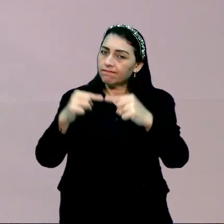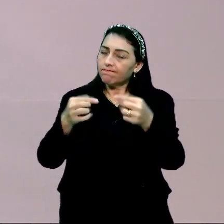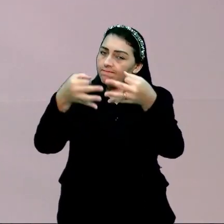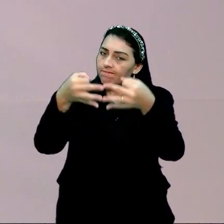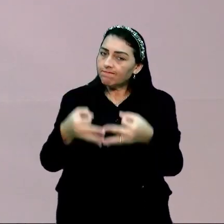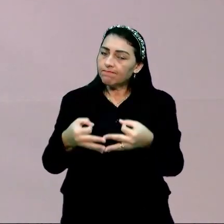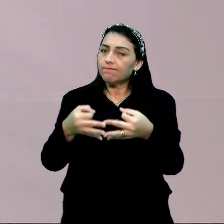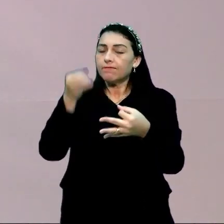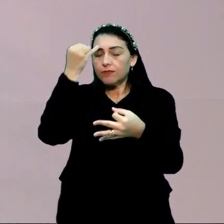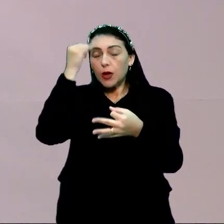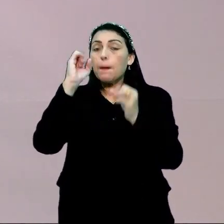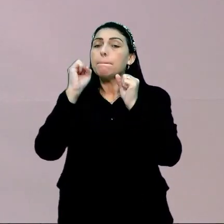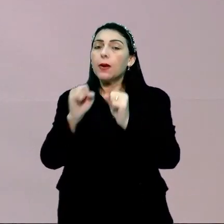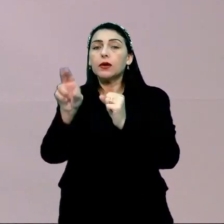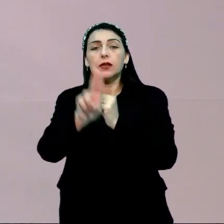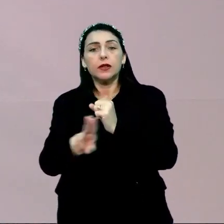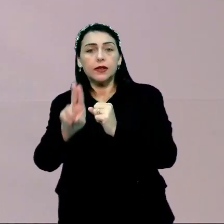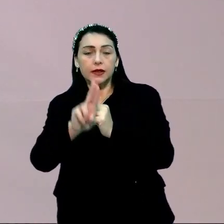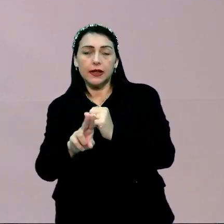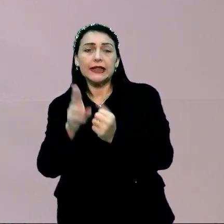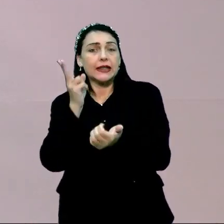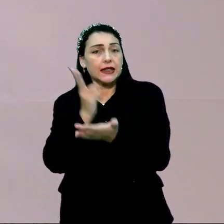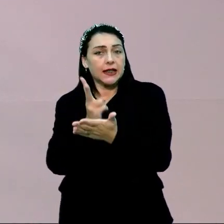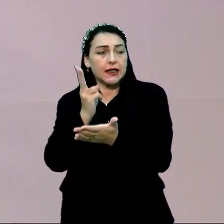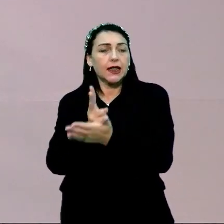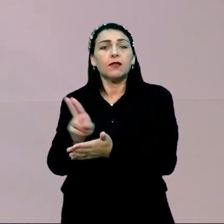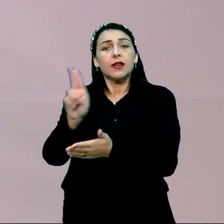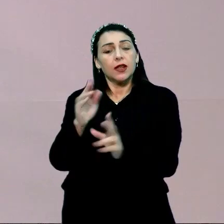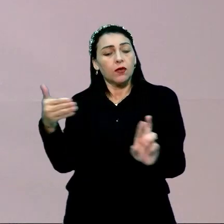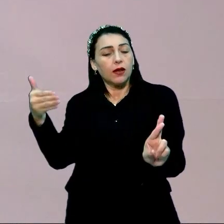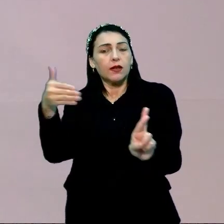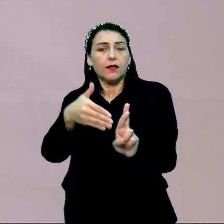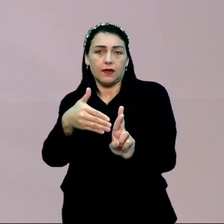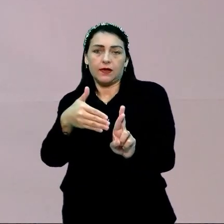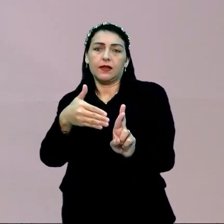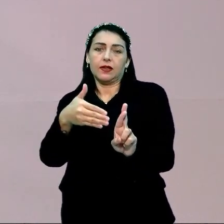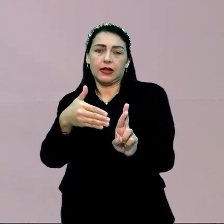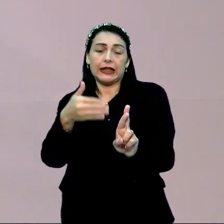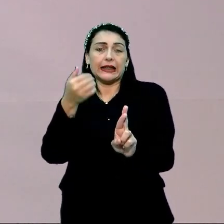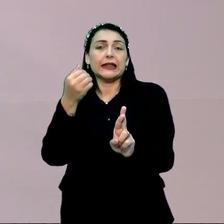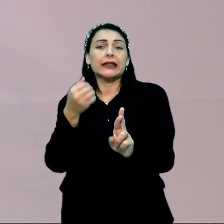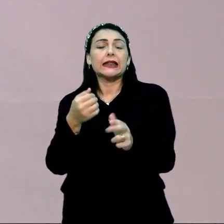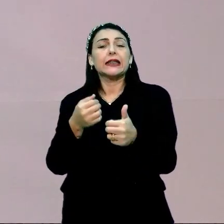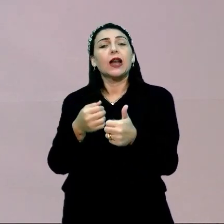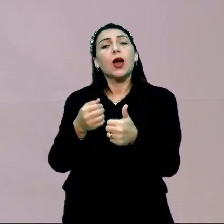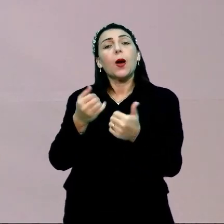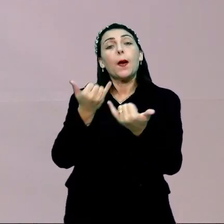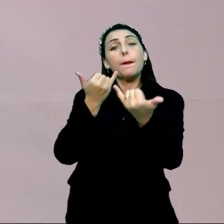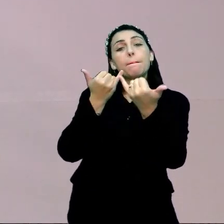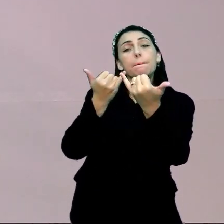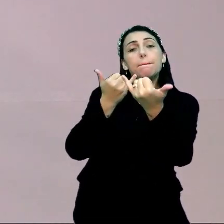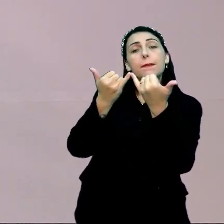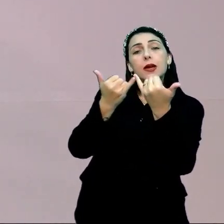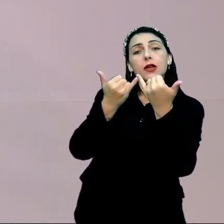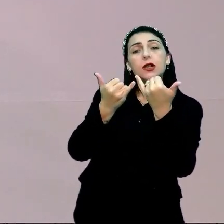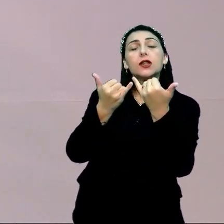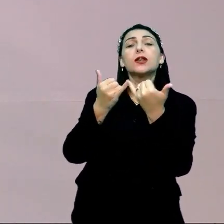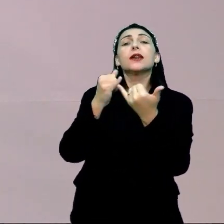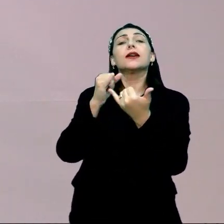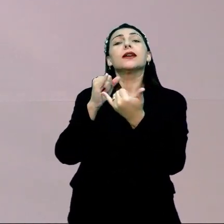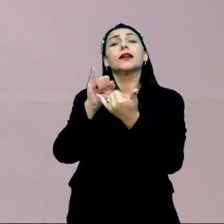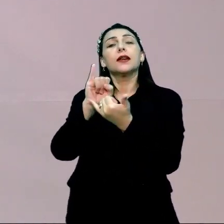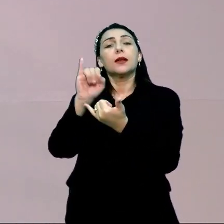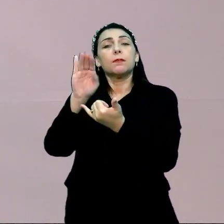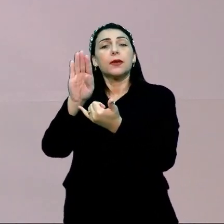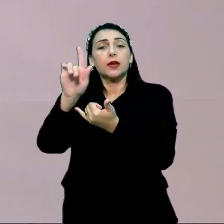perfeitamente na sua ideia, você pode utilizar, sempre fazendo uma referência. Segundo o IBGE, né, Instituto Brasileiro